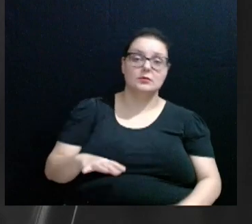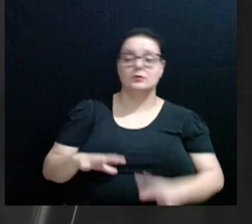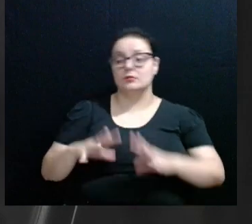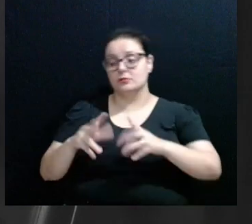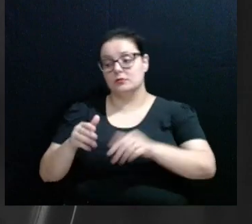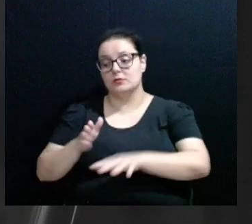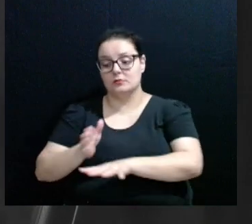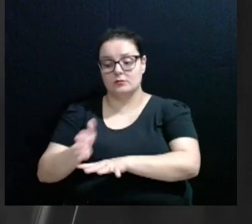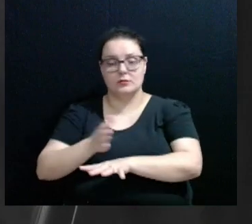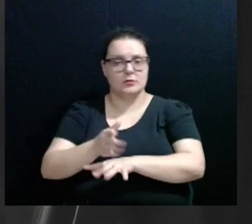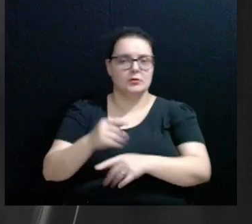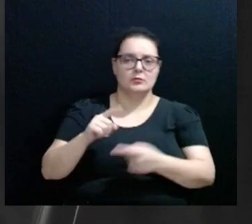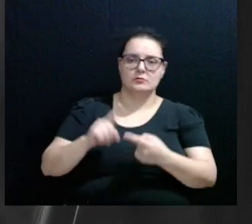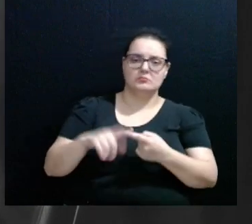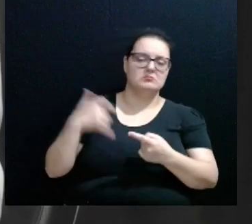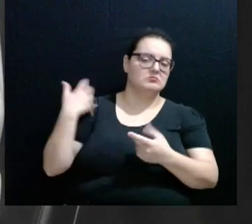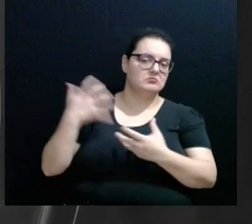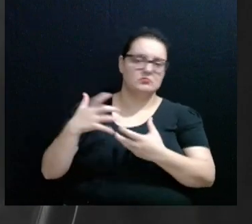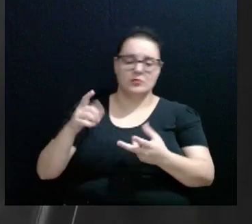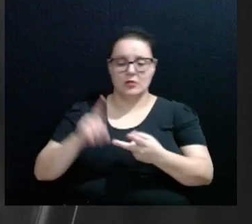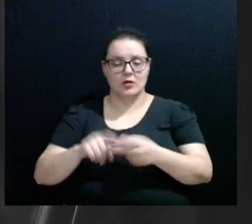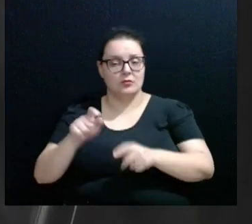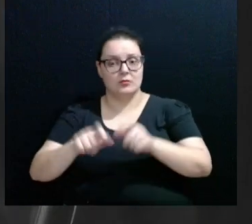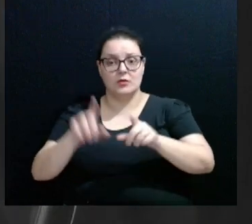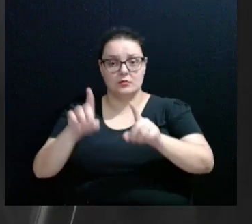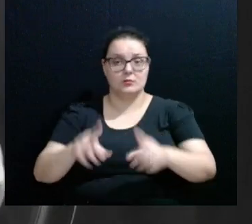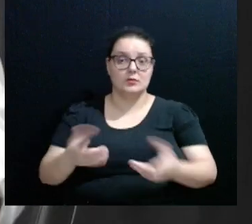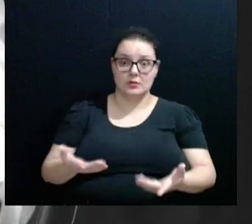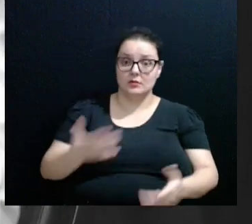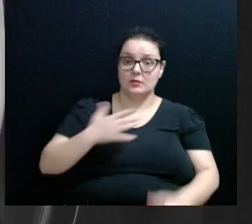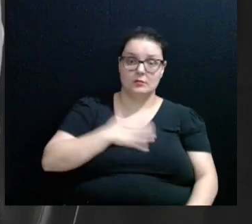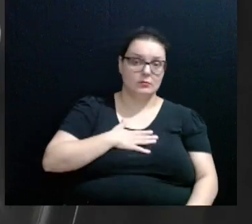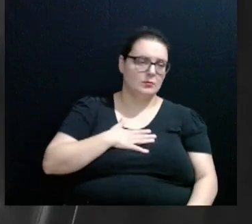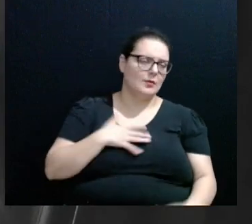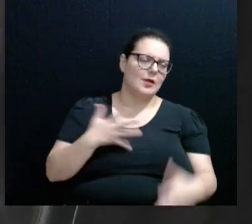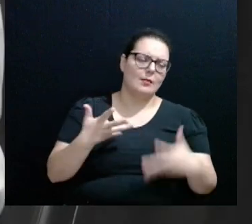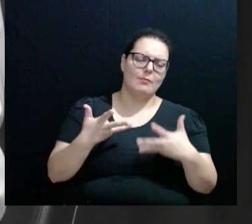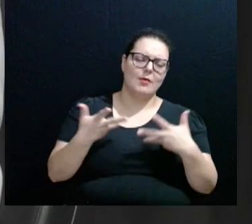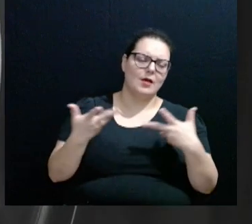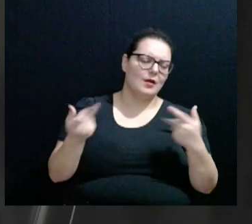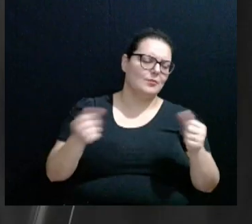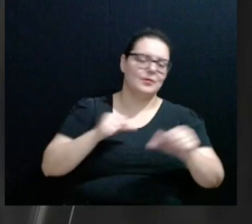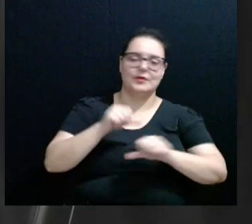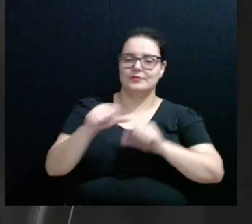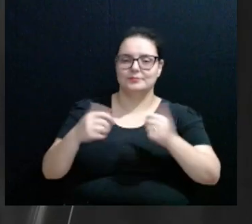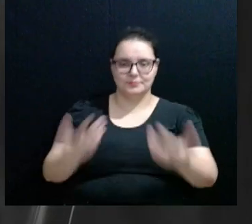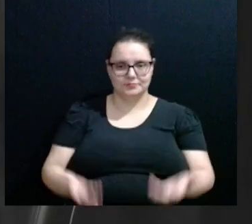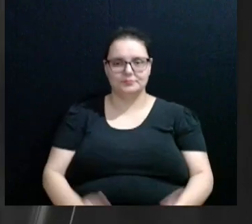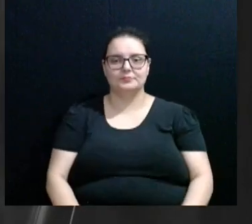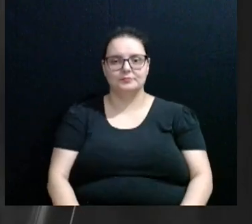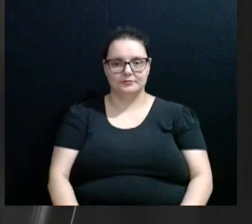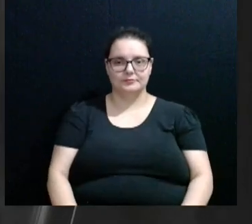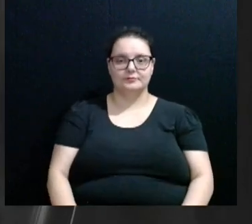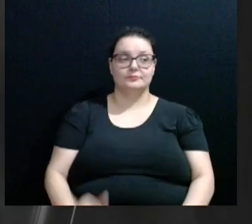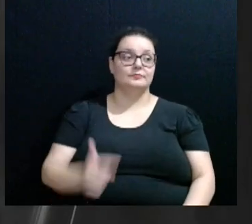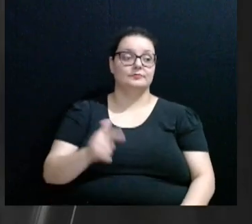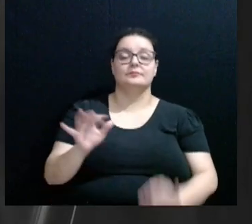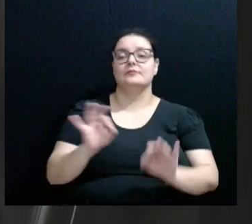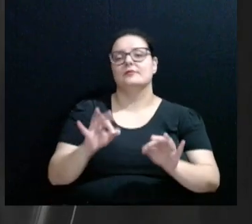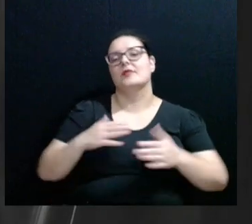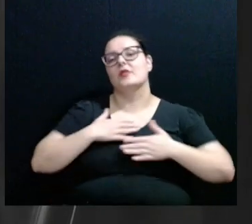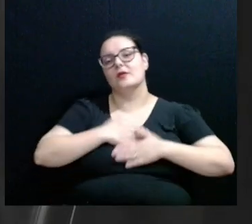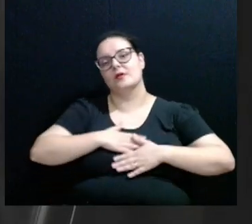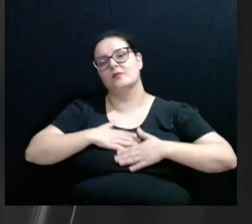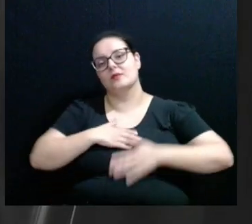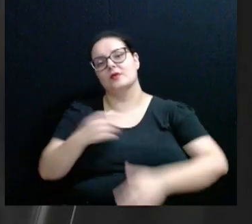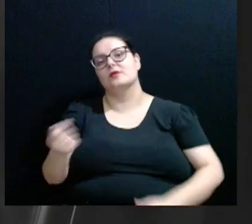segmentos, seja do idoso, seja das pessoas com deficiência. Então isso para mim é encantador, é transformador, e não tem nada mais gostoso do que